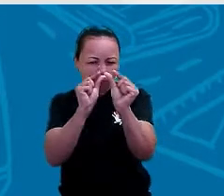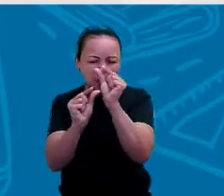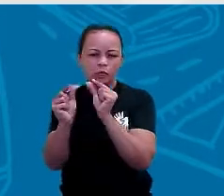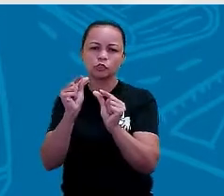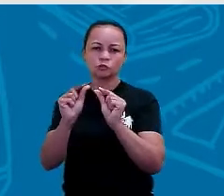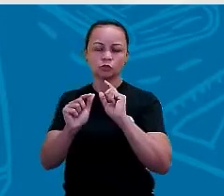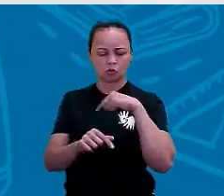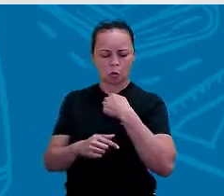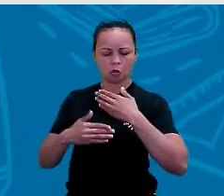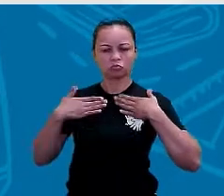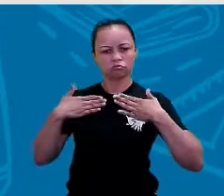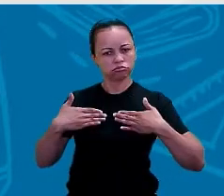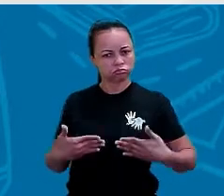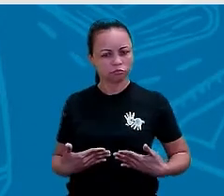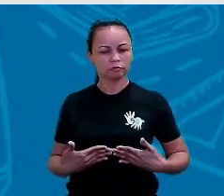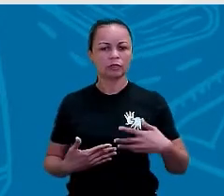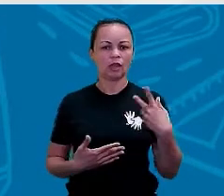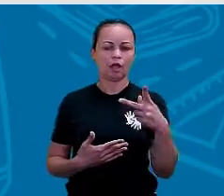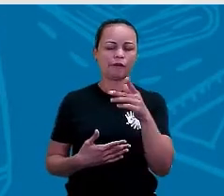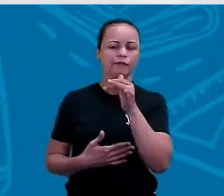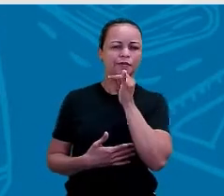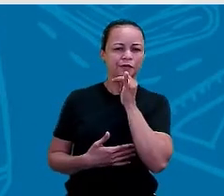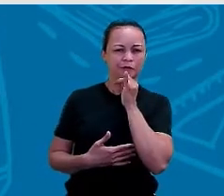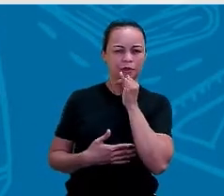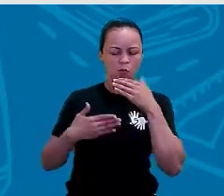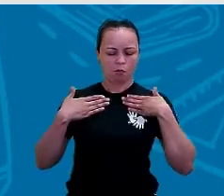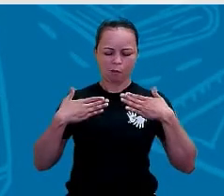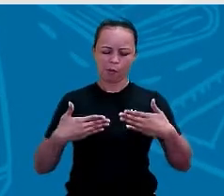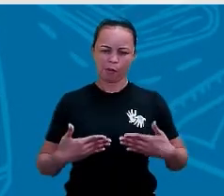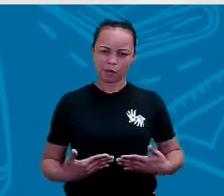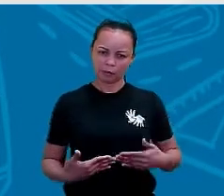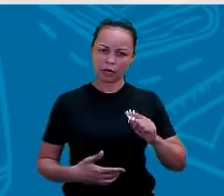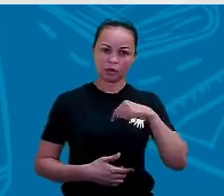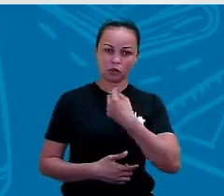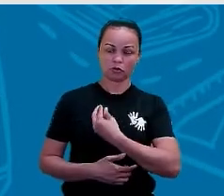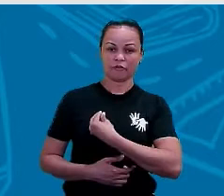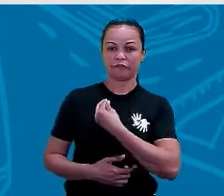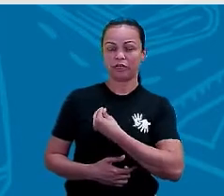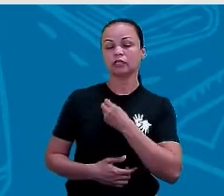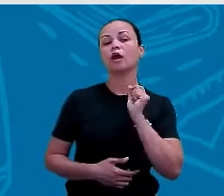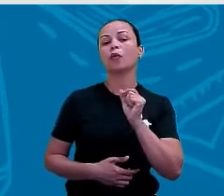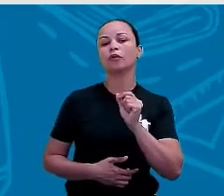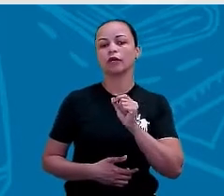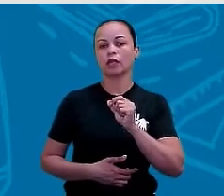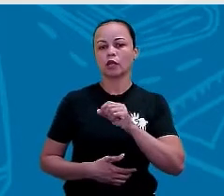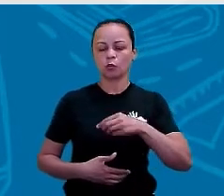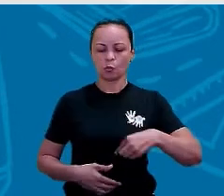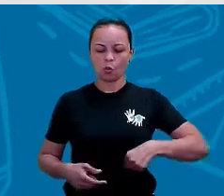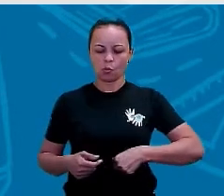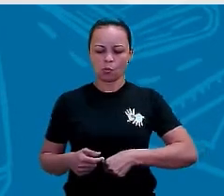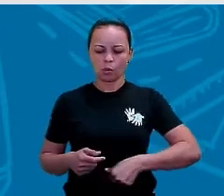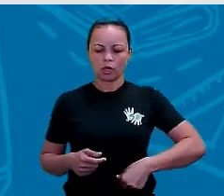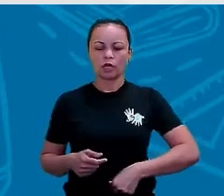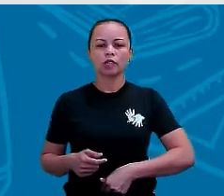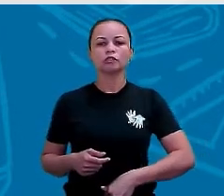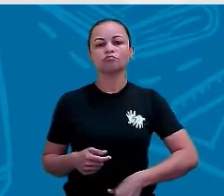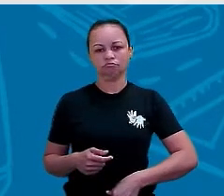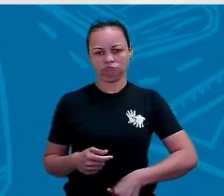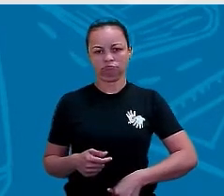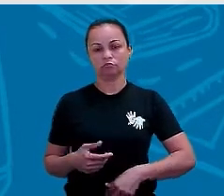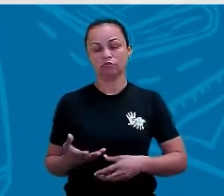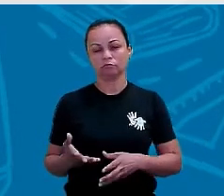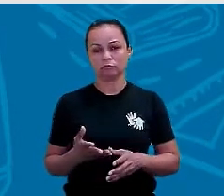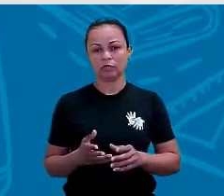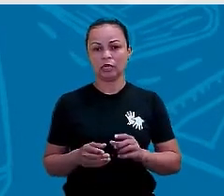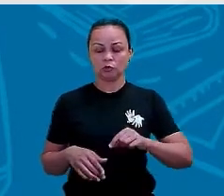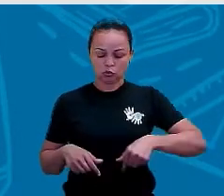corpo. A exemplo desse órgão tão importante para a nossa vida, que é o nosso intestino, tá certo? Então, lá